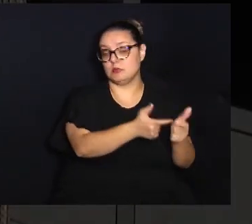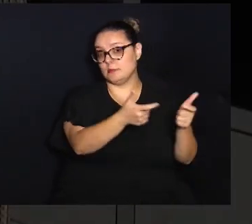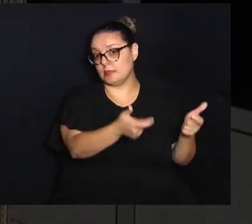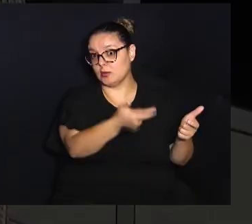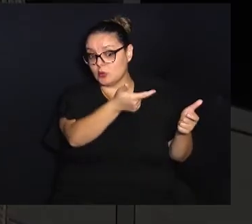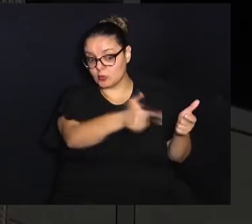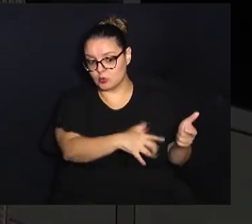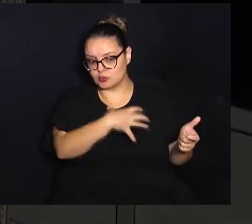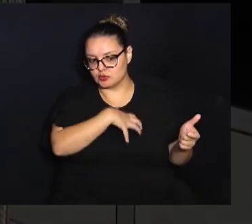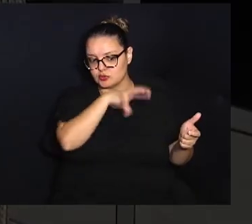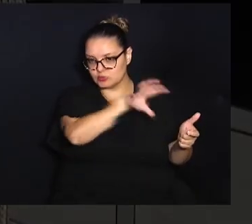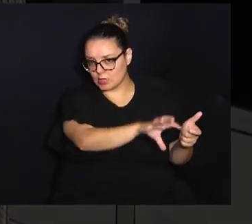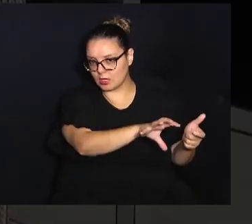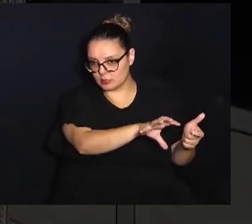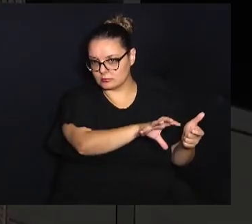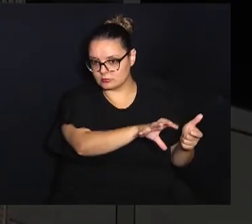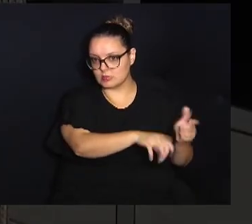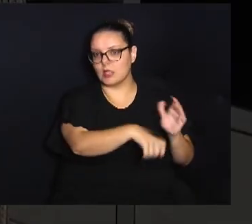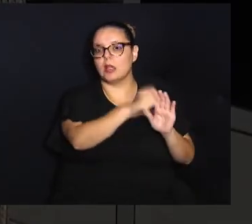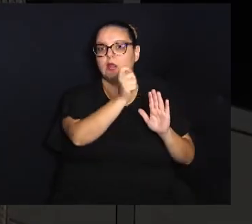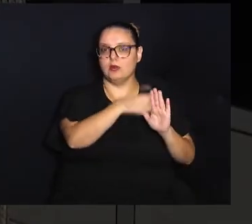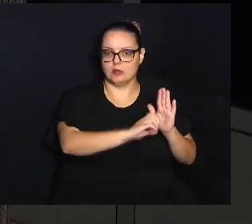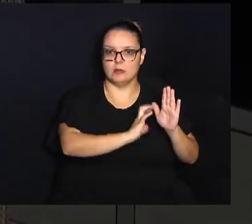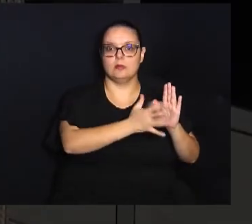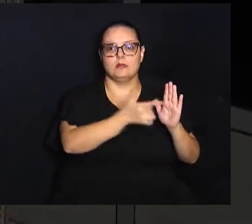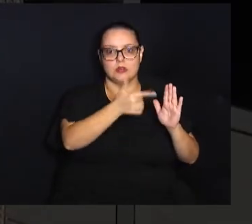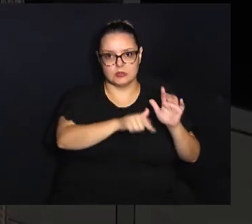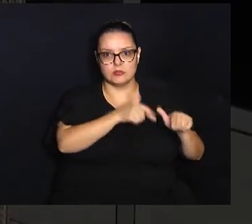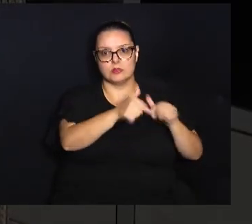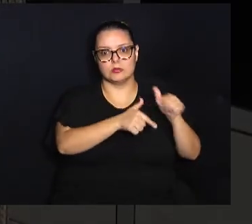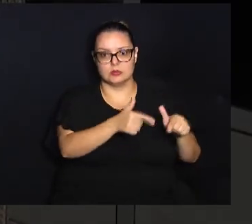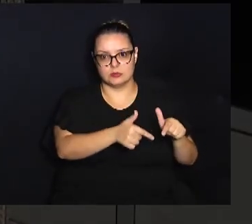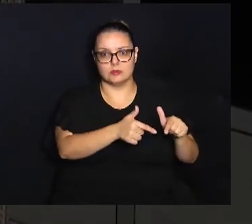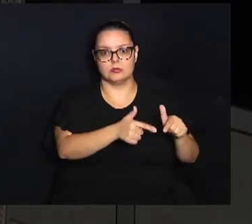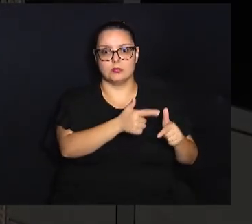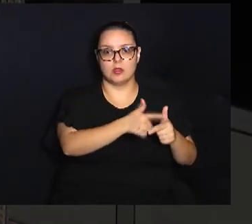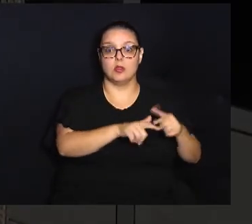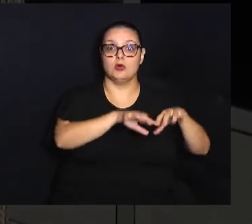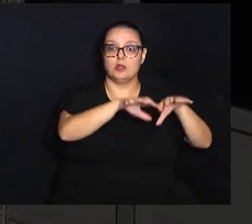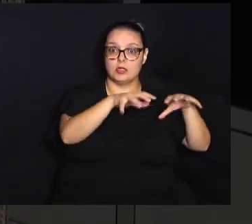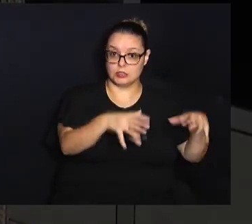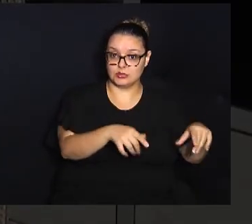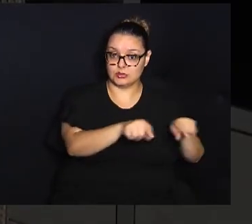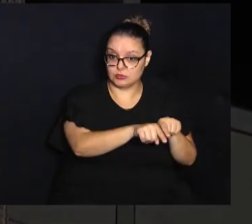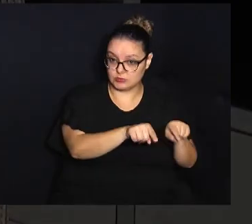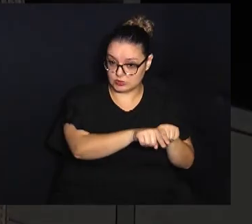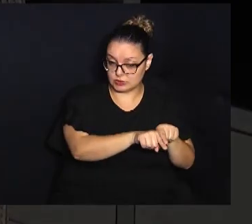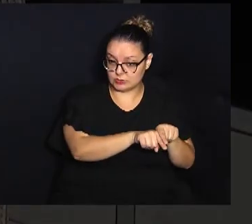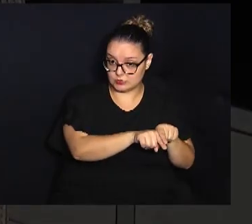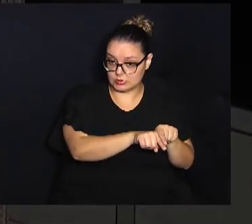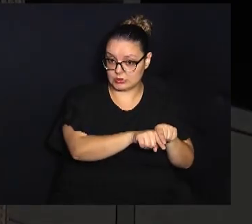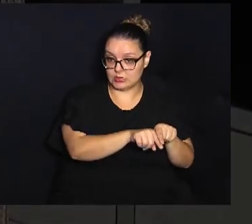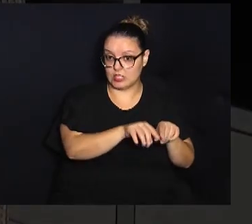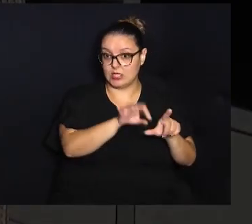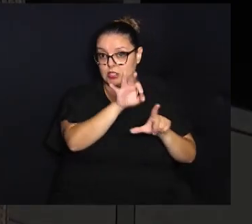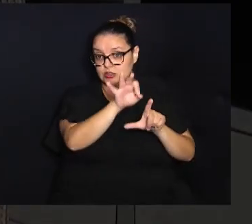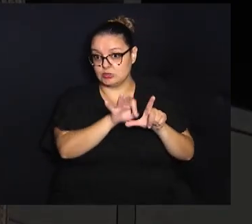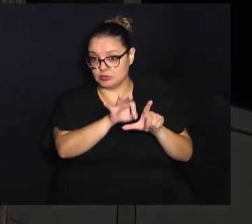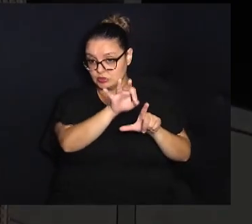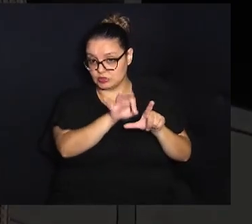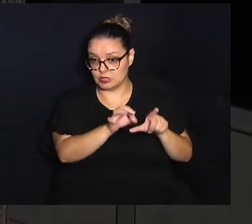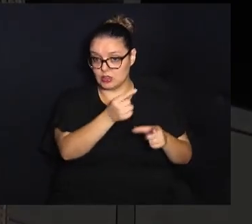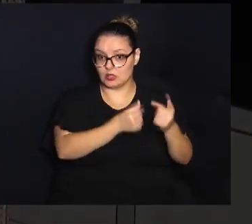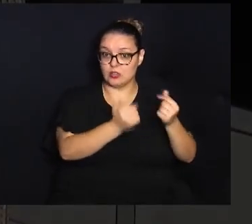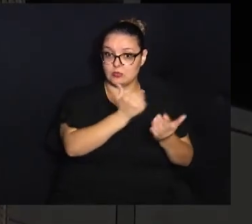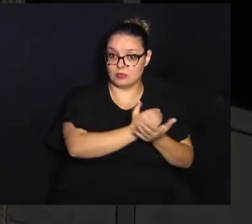que se registrar que esse partido vai continuar trabalhando, aí, dividindo, inclusive, as cotas de financiamento